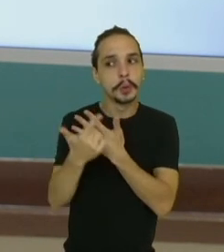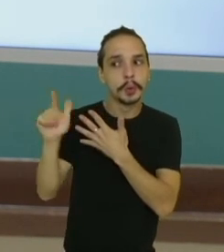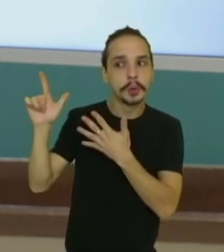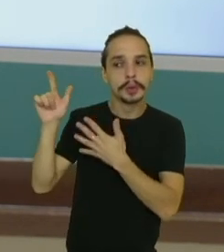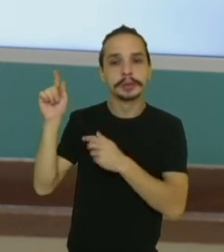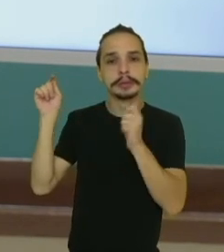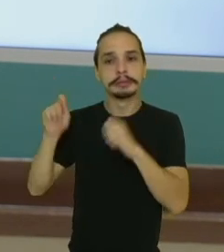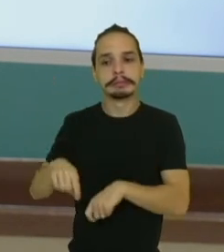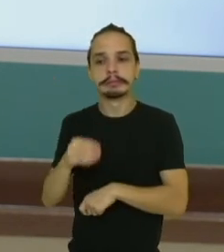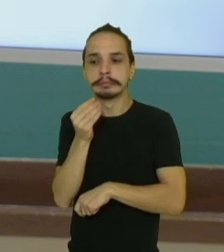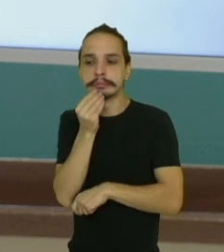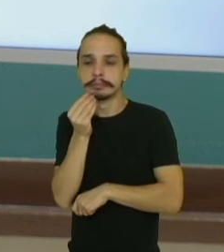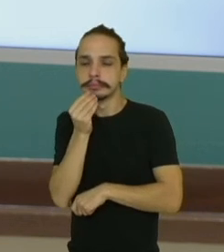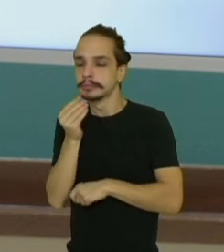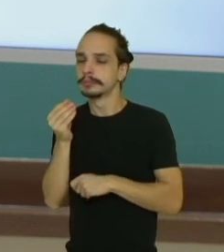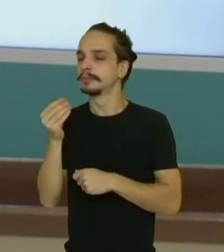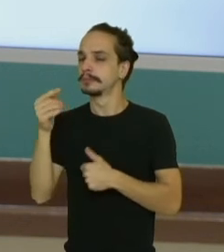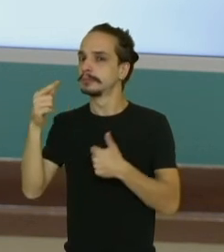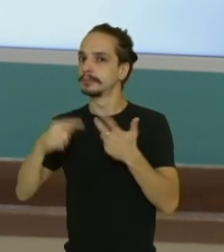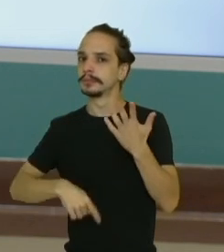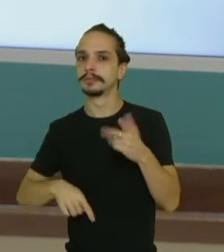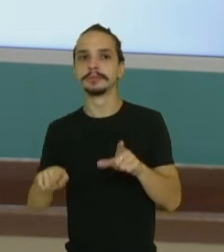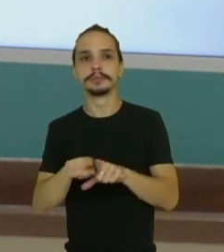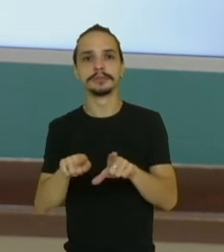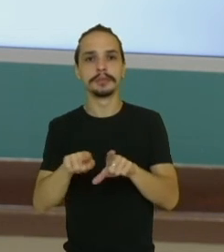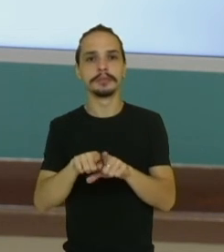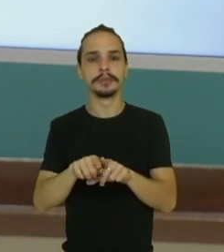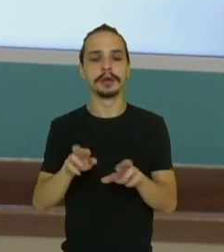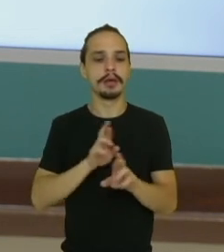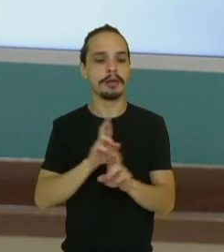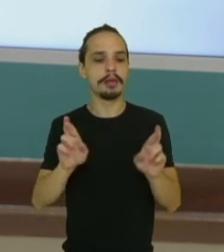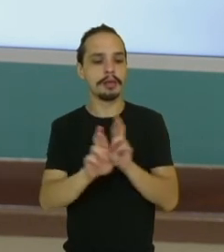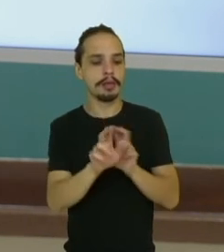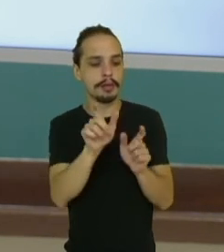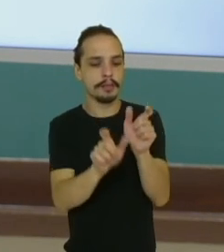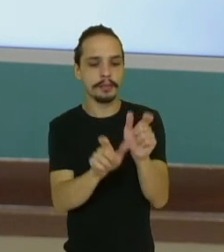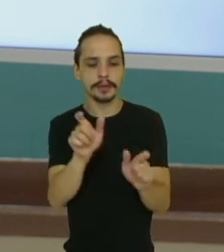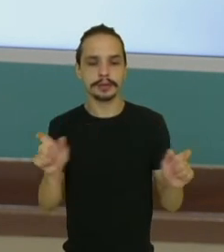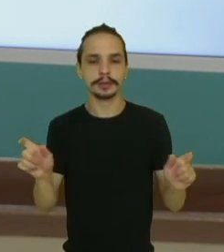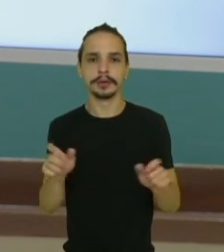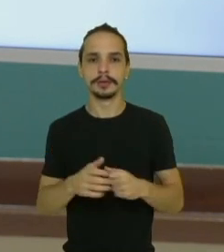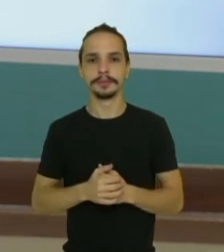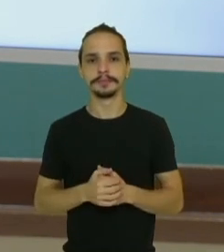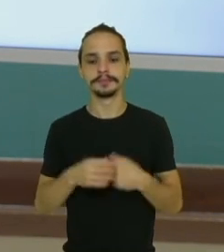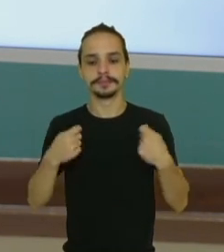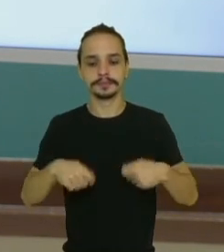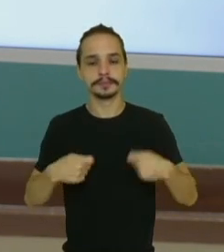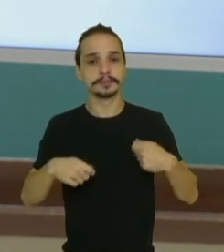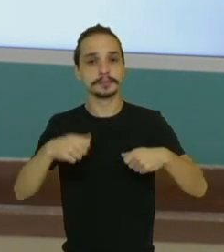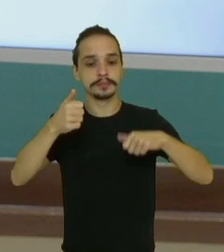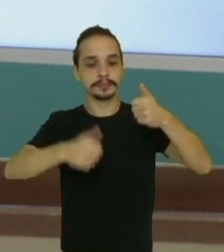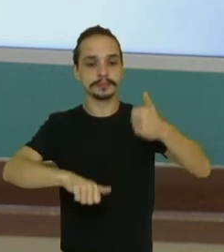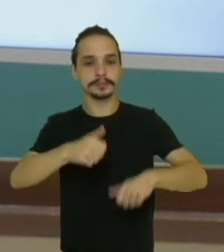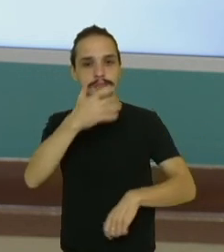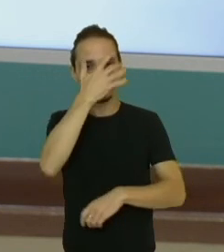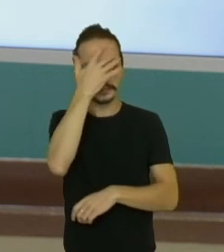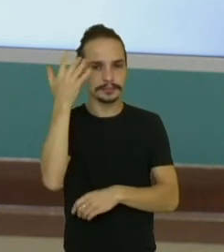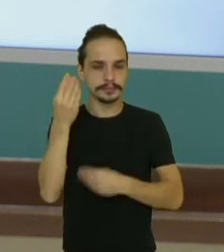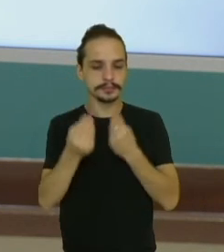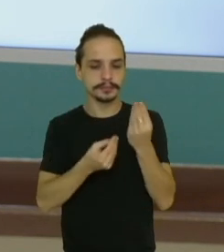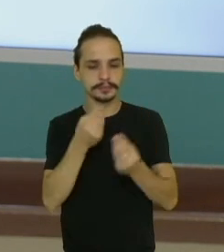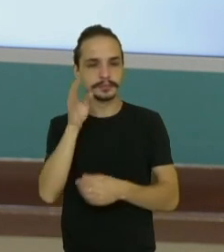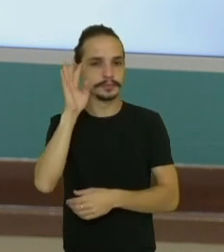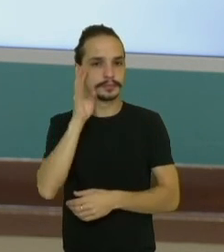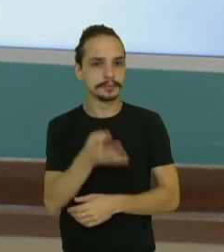outras alternativas e as questões interpessoais né será necessário avaliar como as pessoas reagiram a